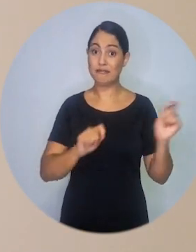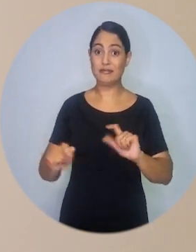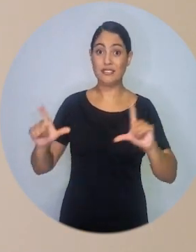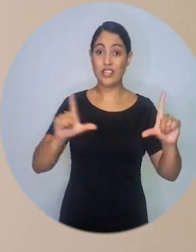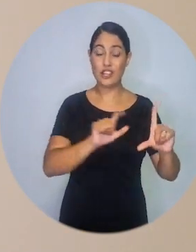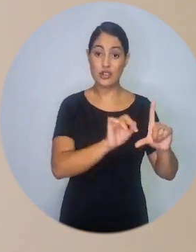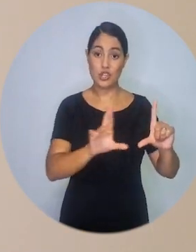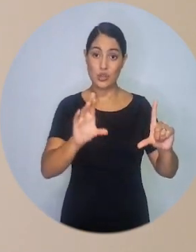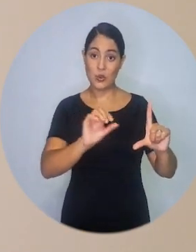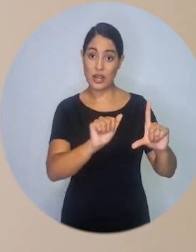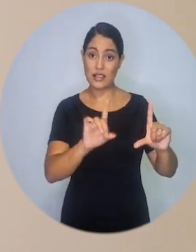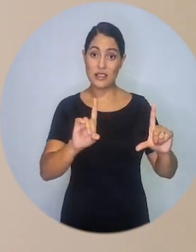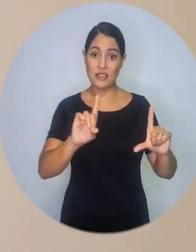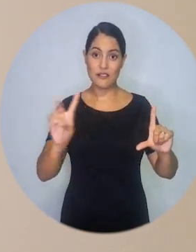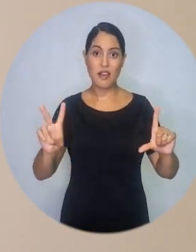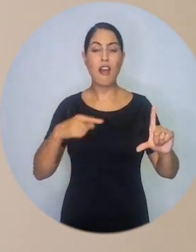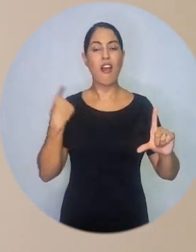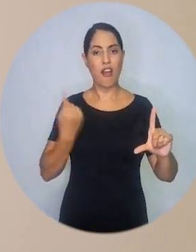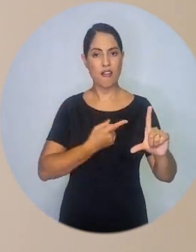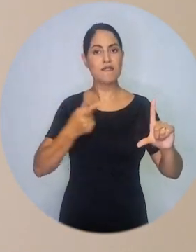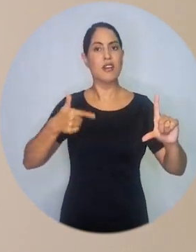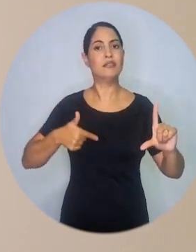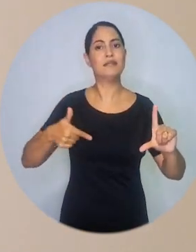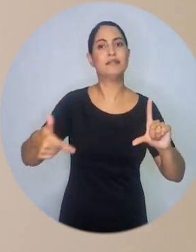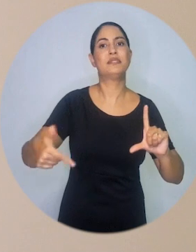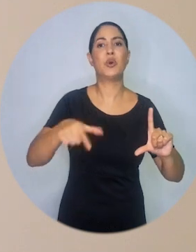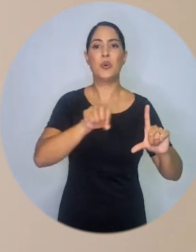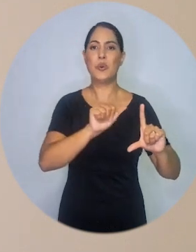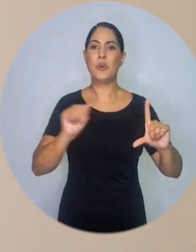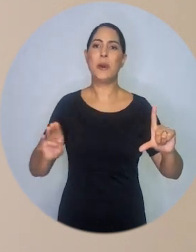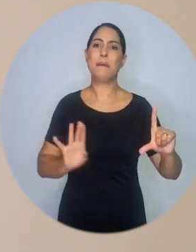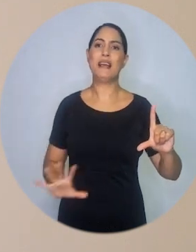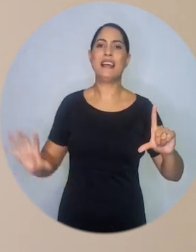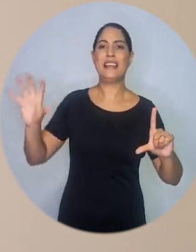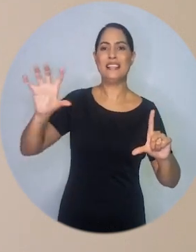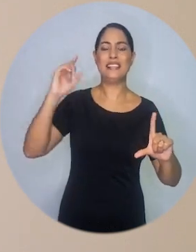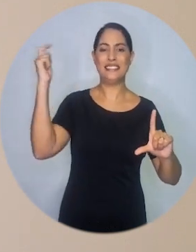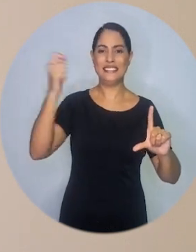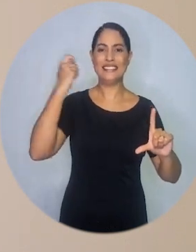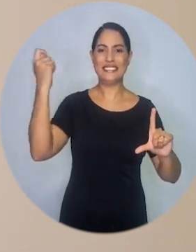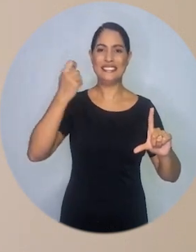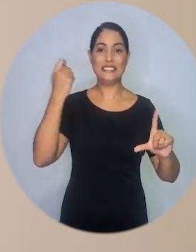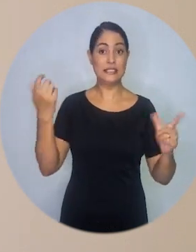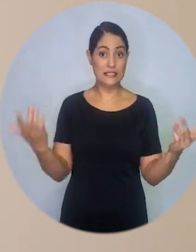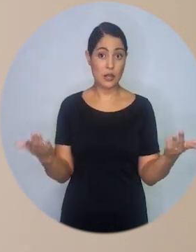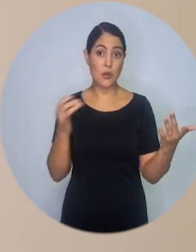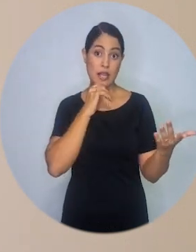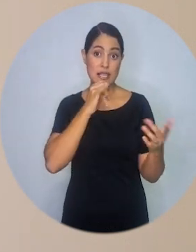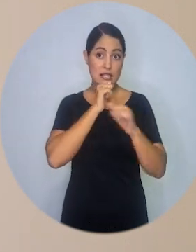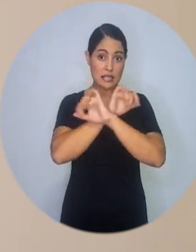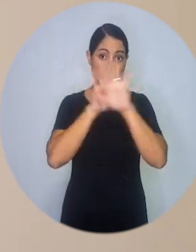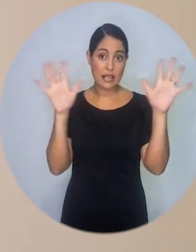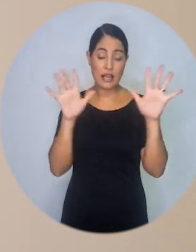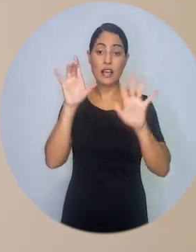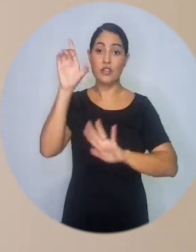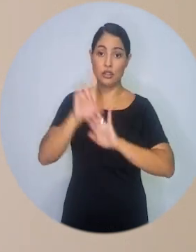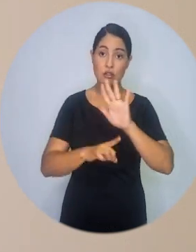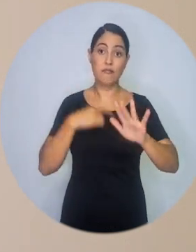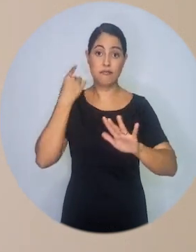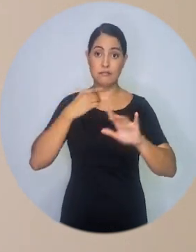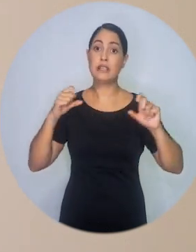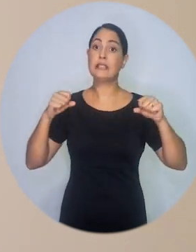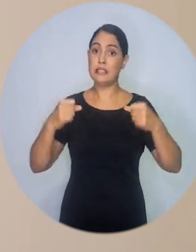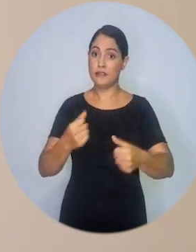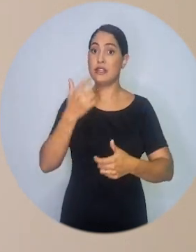vamos conferir as principais ações e entregas da seccional da OAB no Rio Grande do Sul, como, por exemplo, a defesa